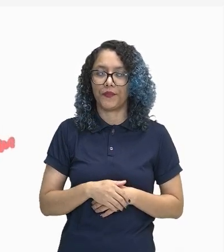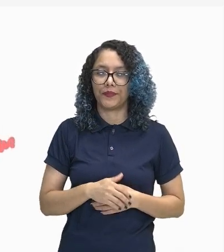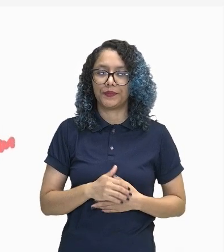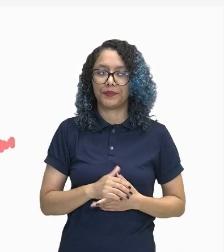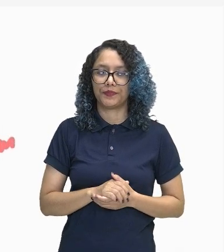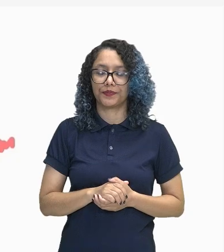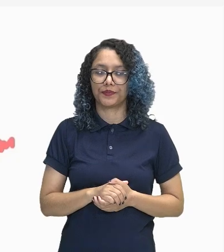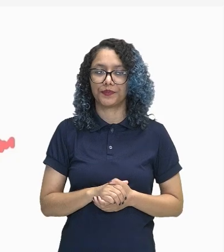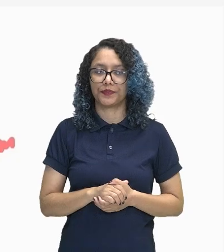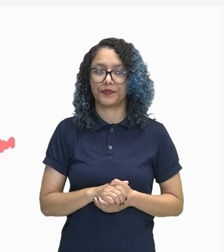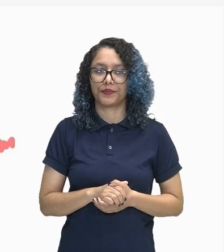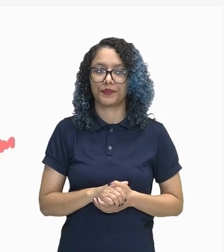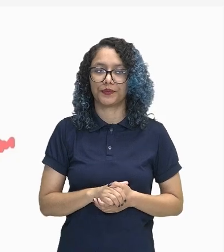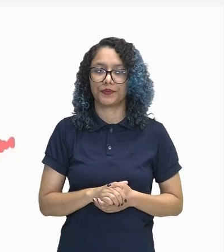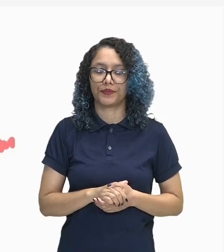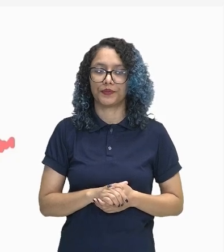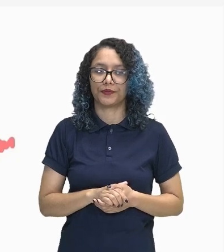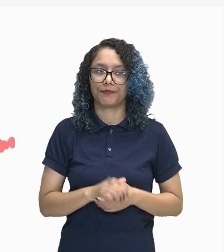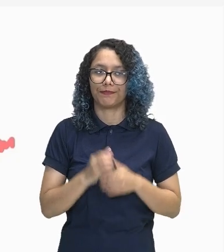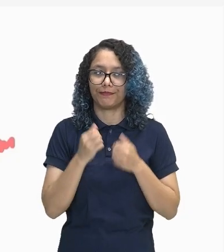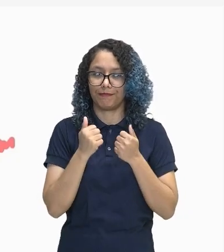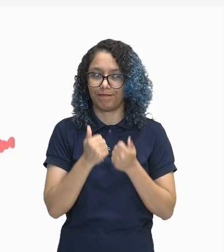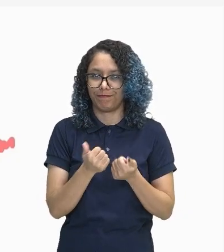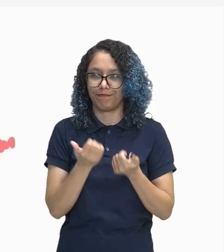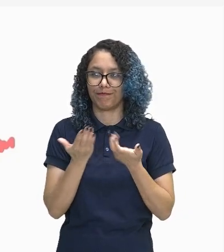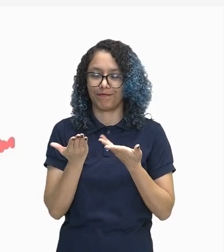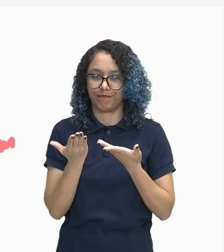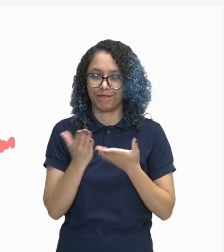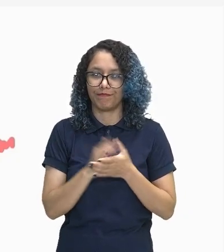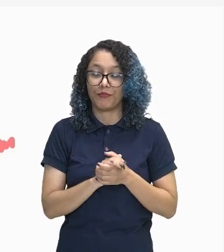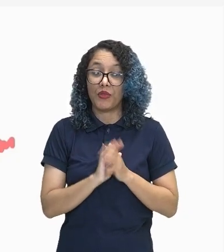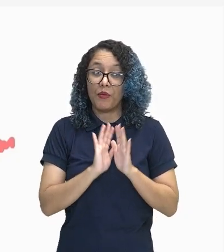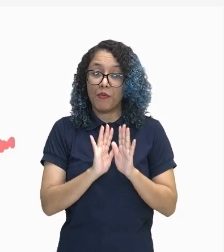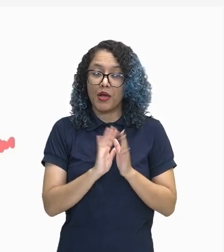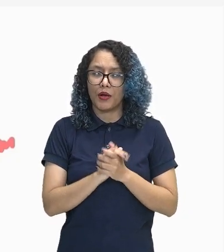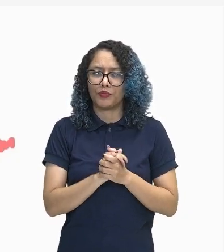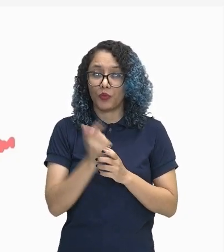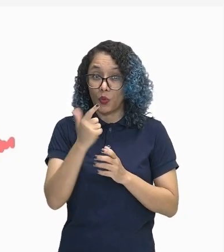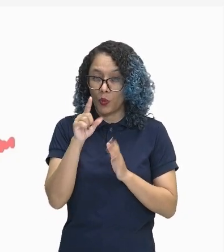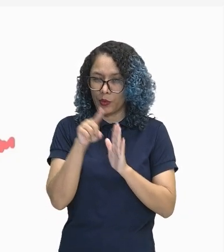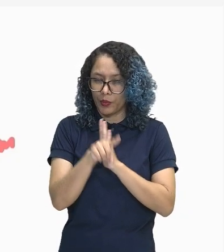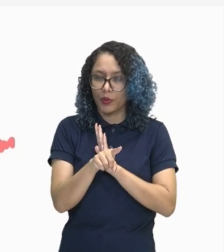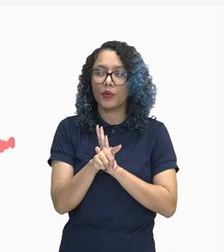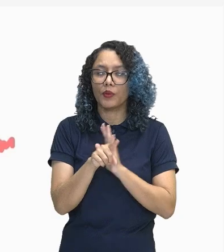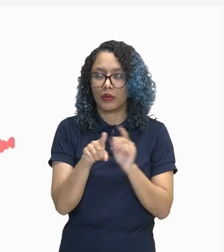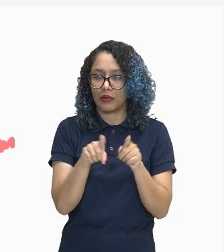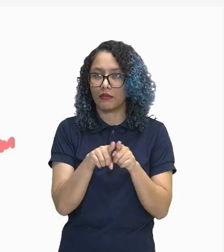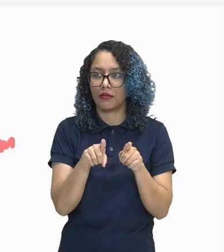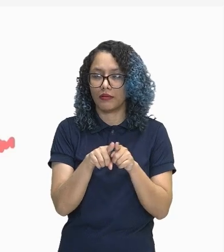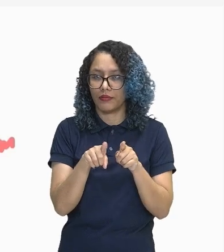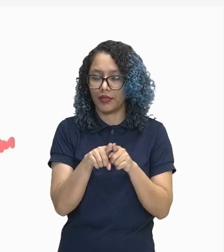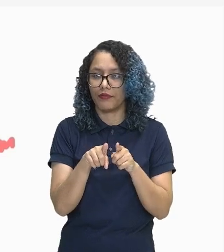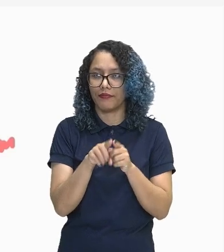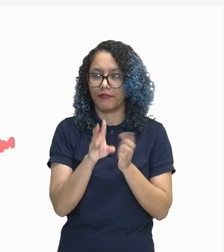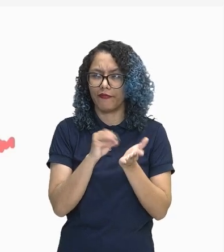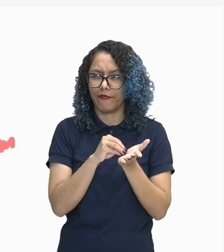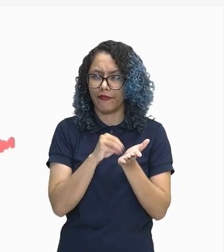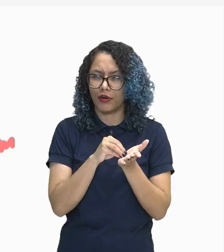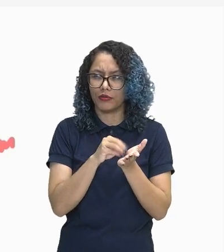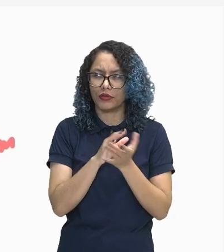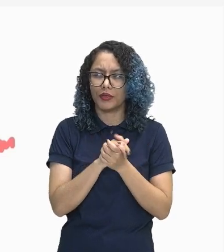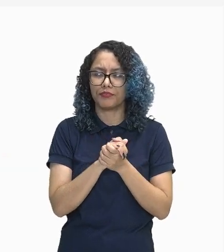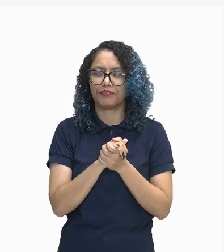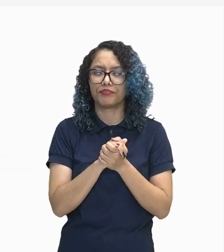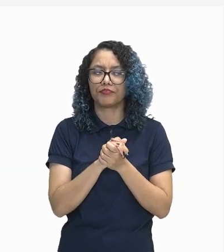quilômetro. Tudo bem? Mas tem uma outra pergunta, tem uma pergunta ainda na